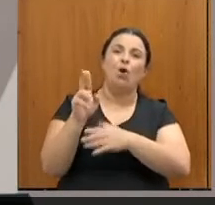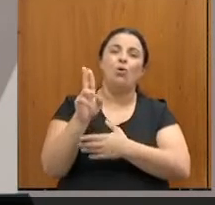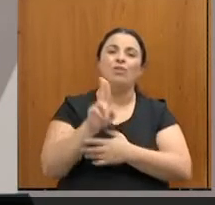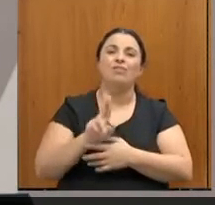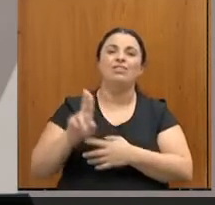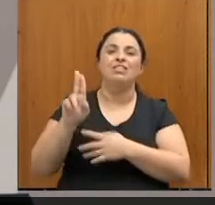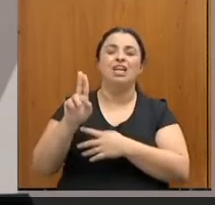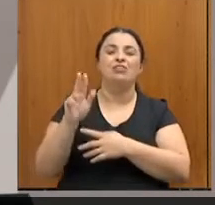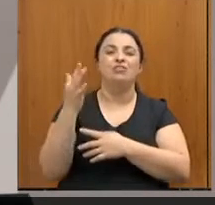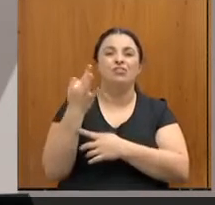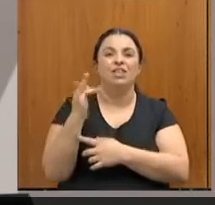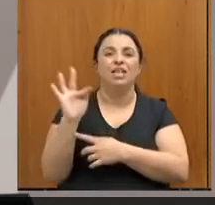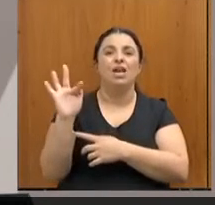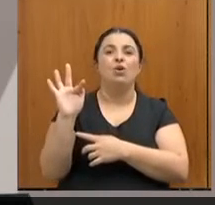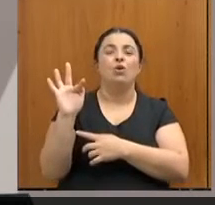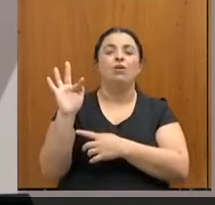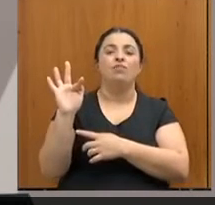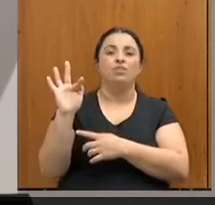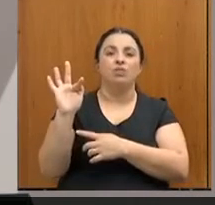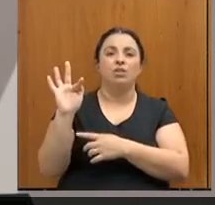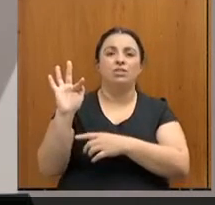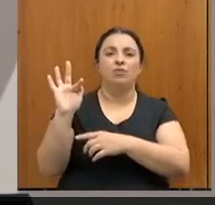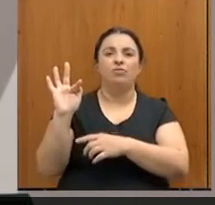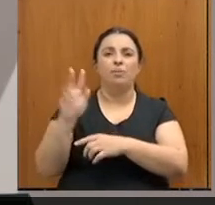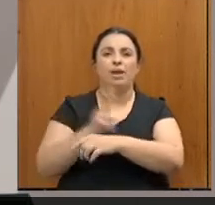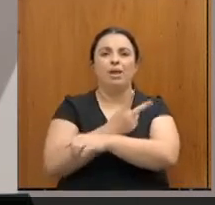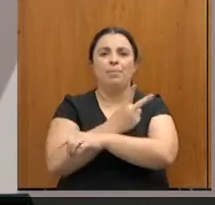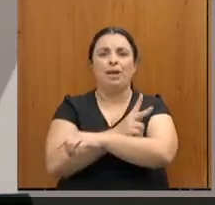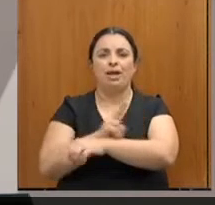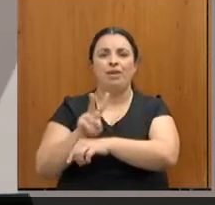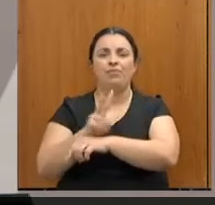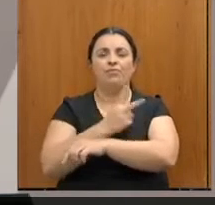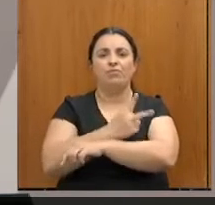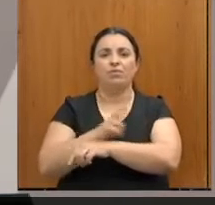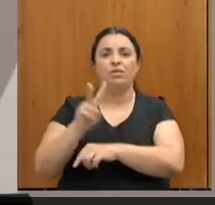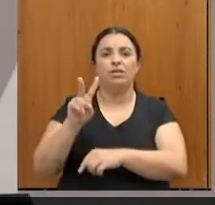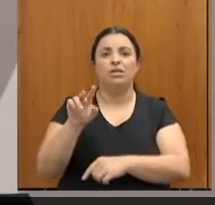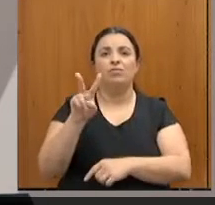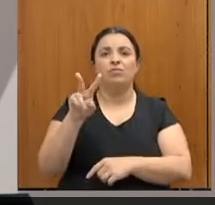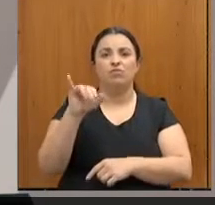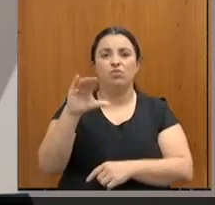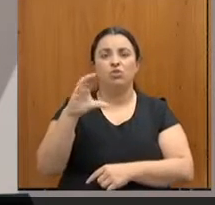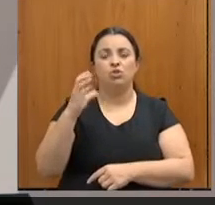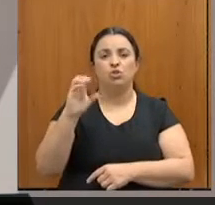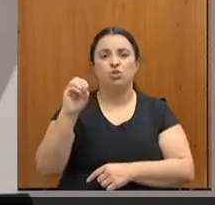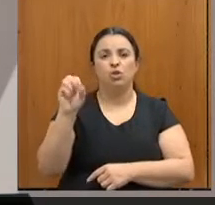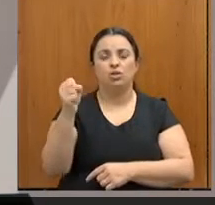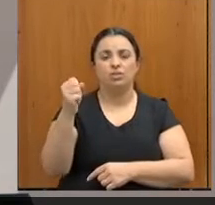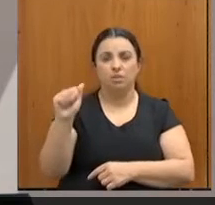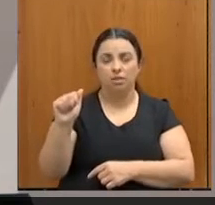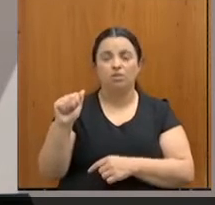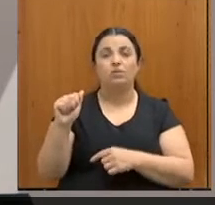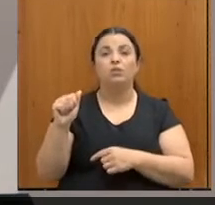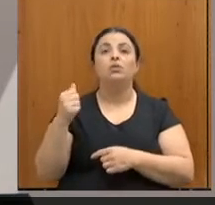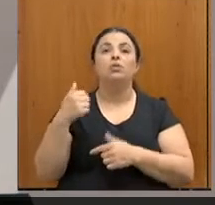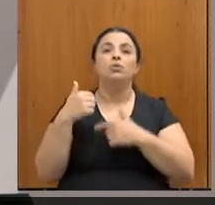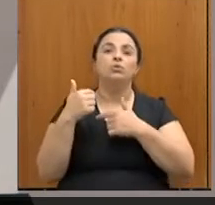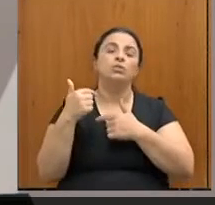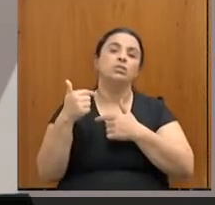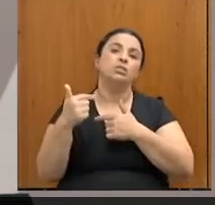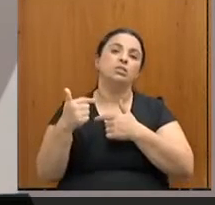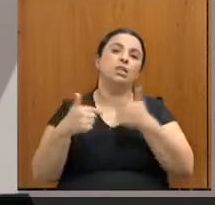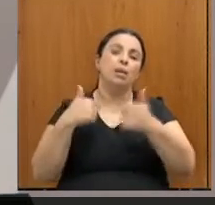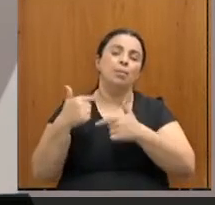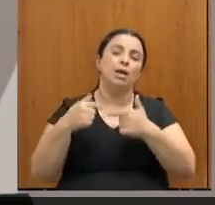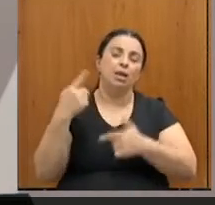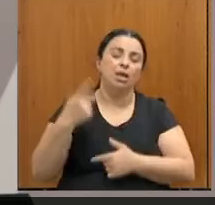seja o grande defensor do nosso eu queria que você falasse um pouco mais dessas esse investimento Principalmente uma subestação